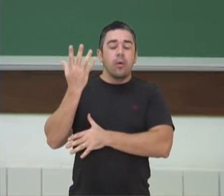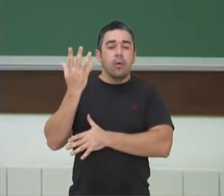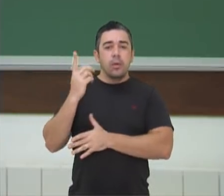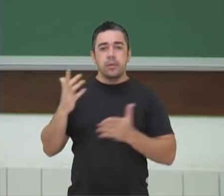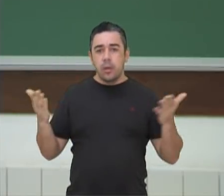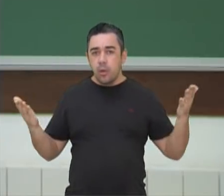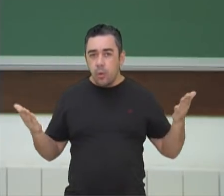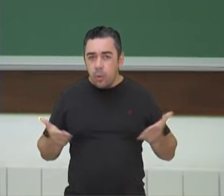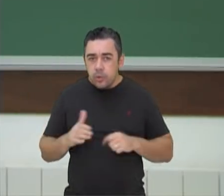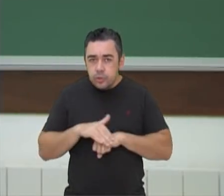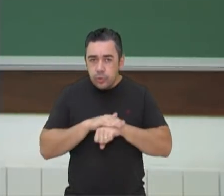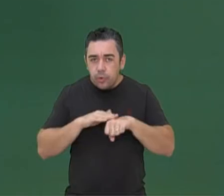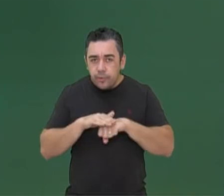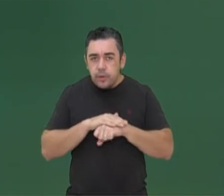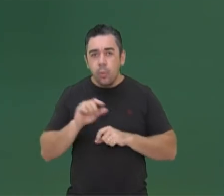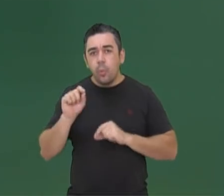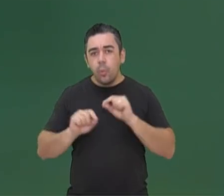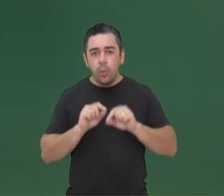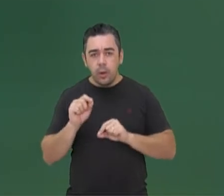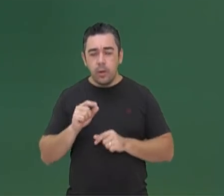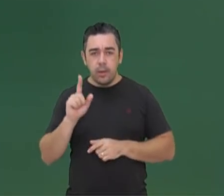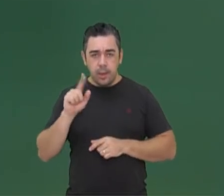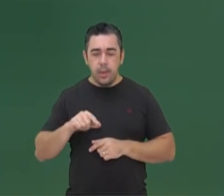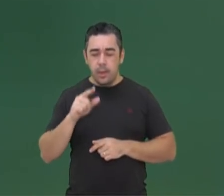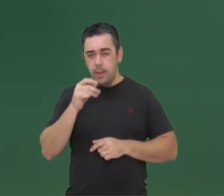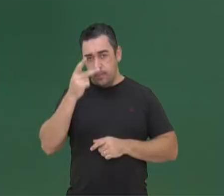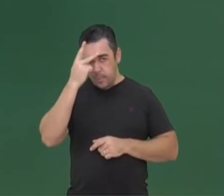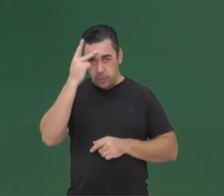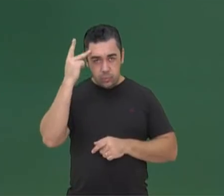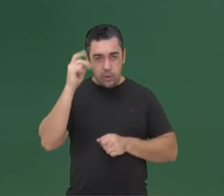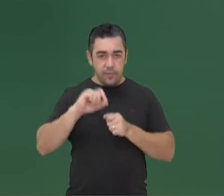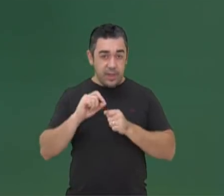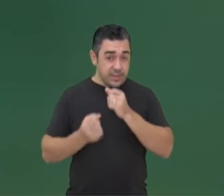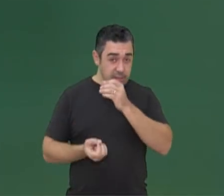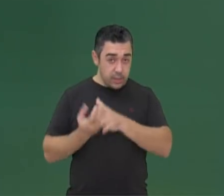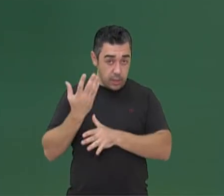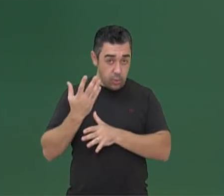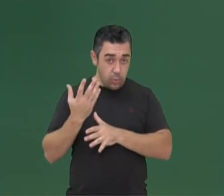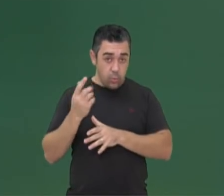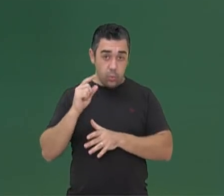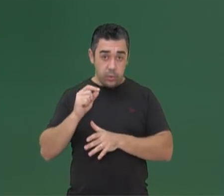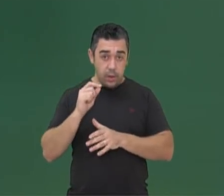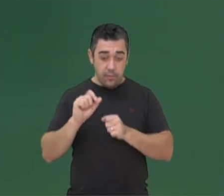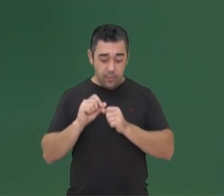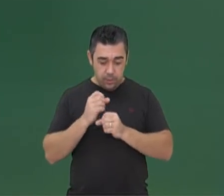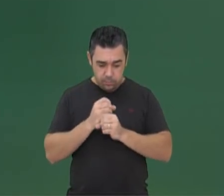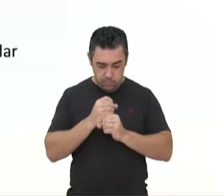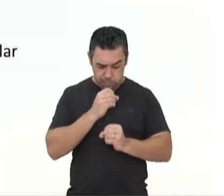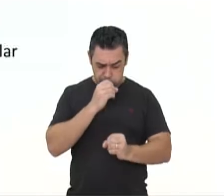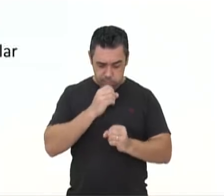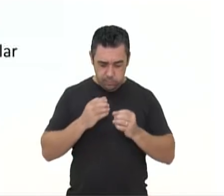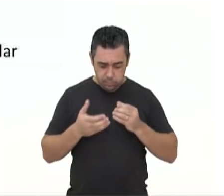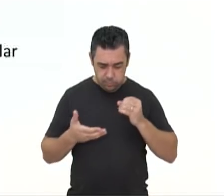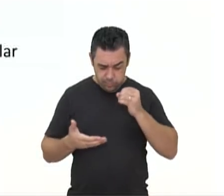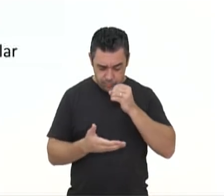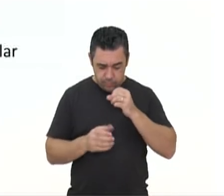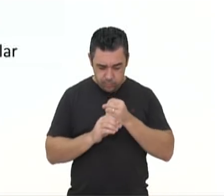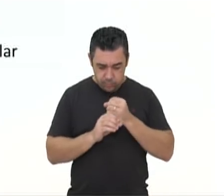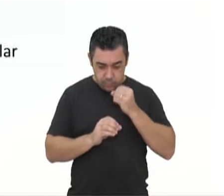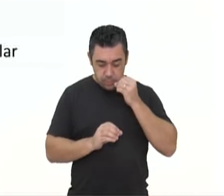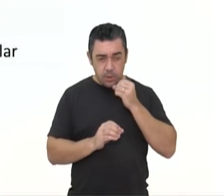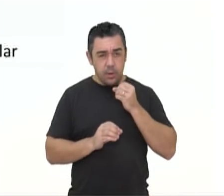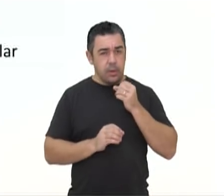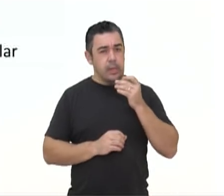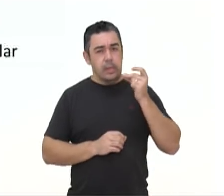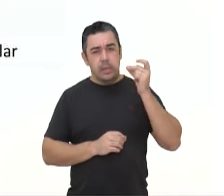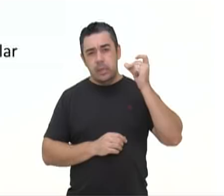conversando hoje sobre ele? O crédito por essa incrível invenção que amplia os objetos é